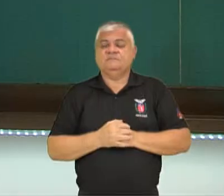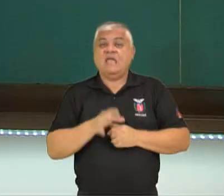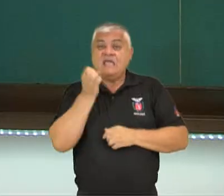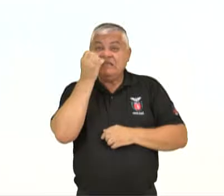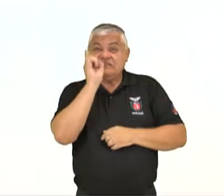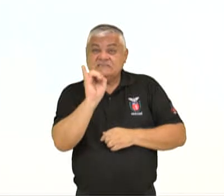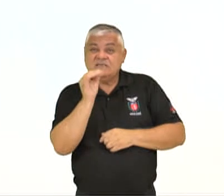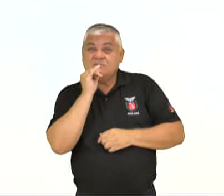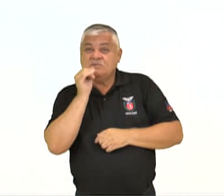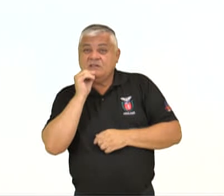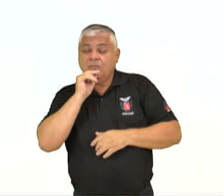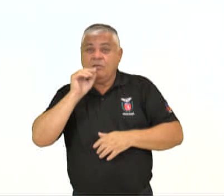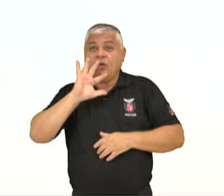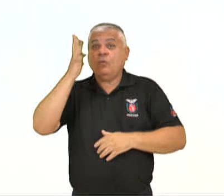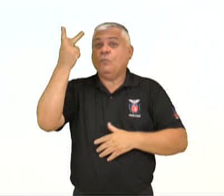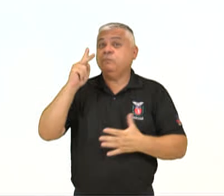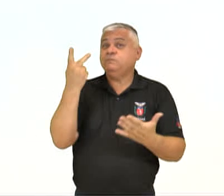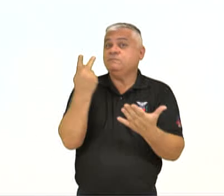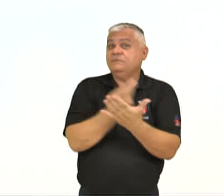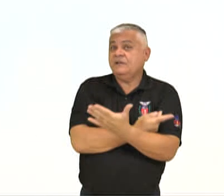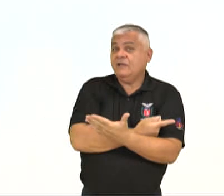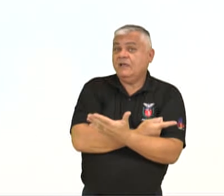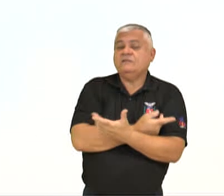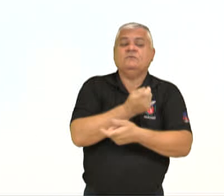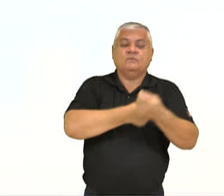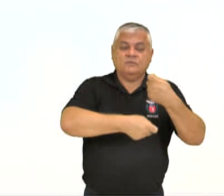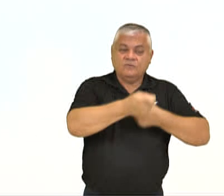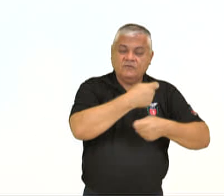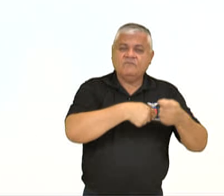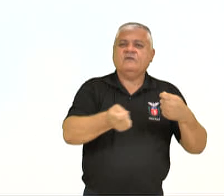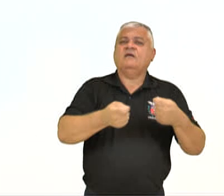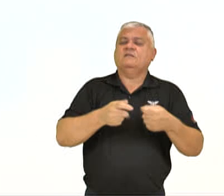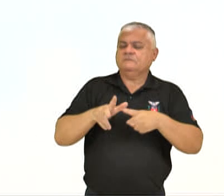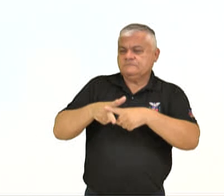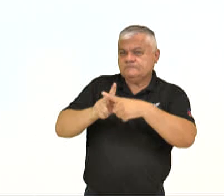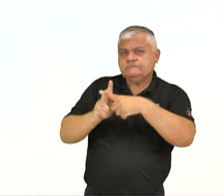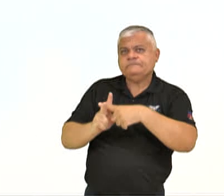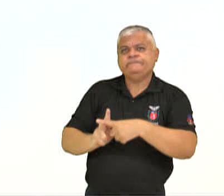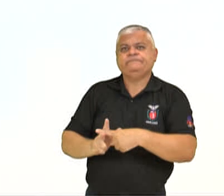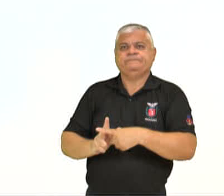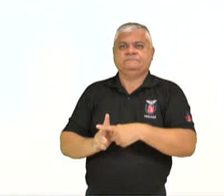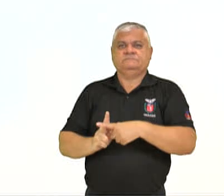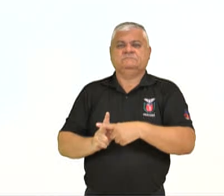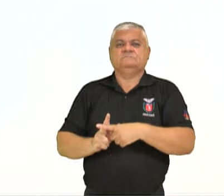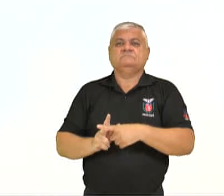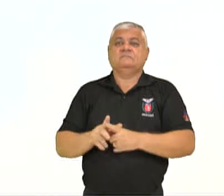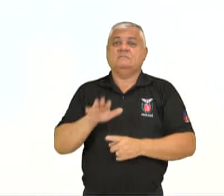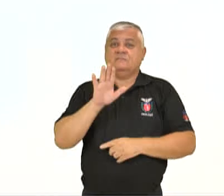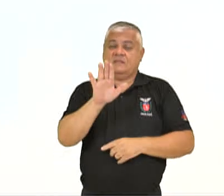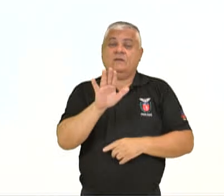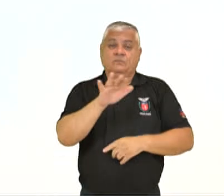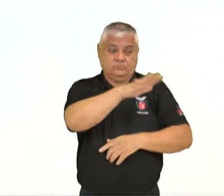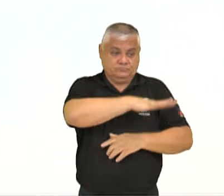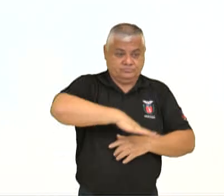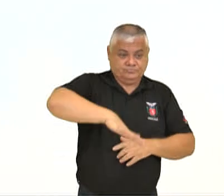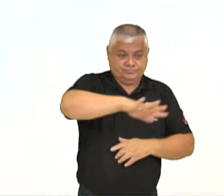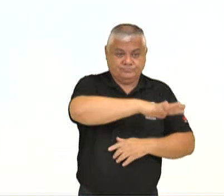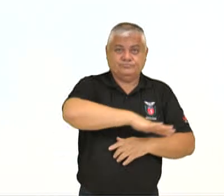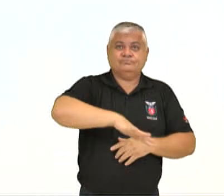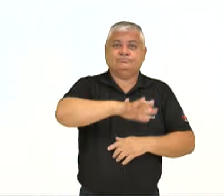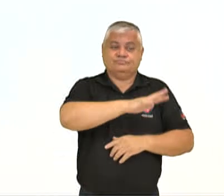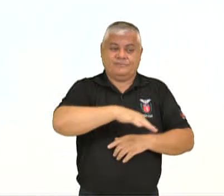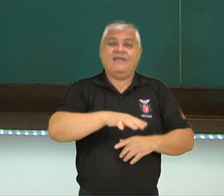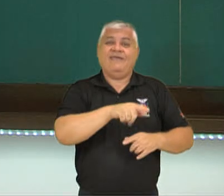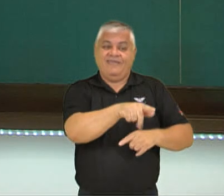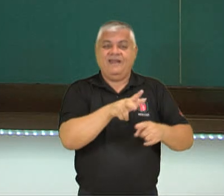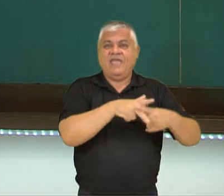algum desajuste, o próprio mercado corrigirá naturalmente, ou seja, o mercado ele é